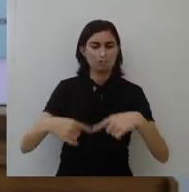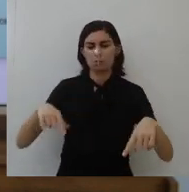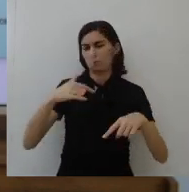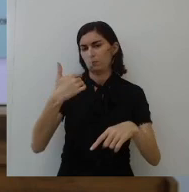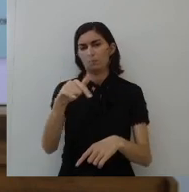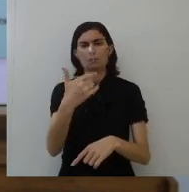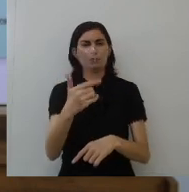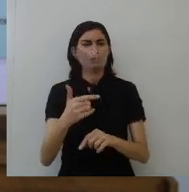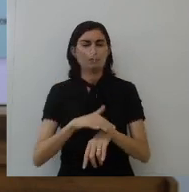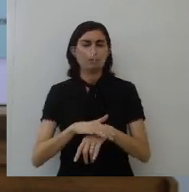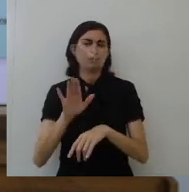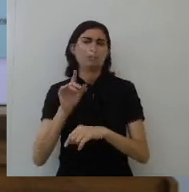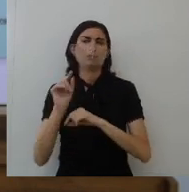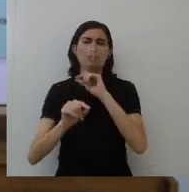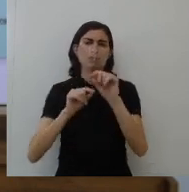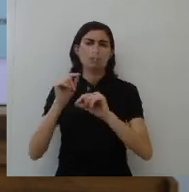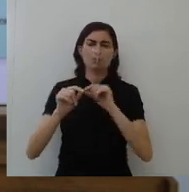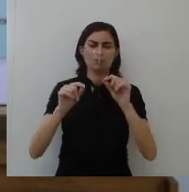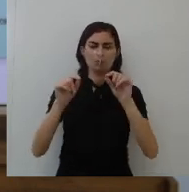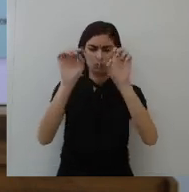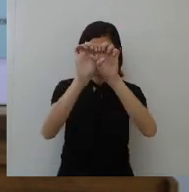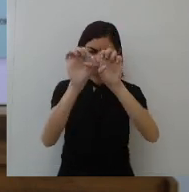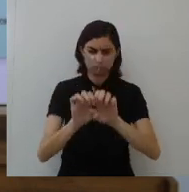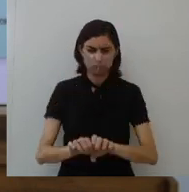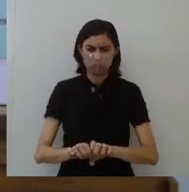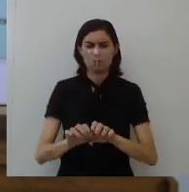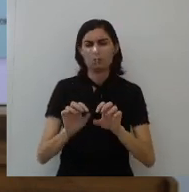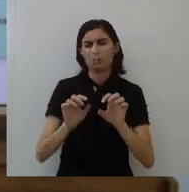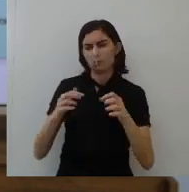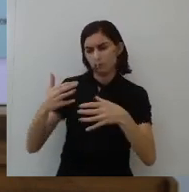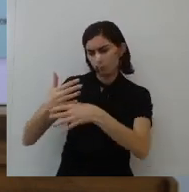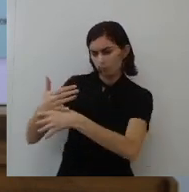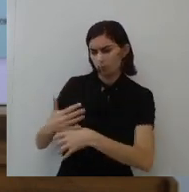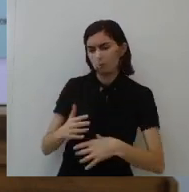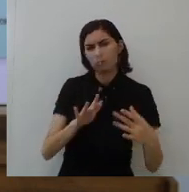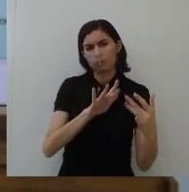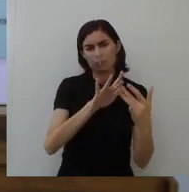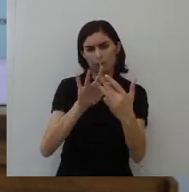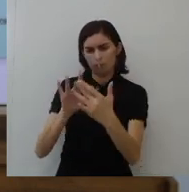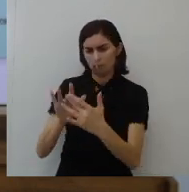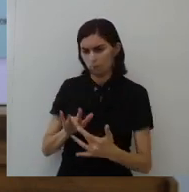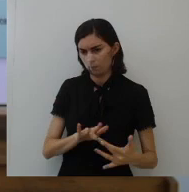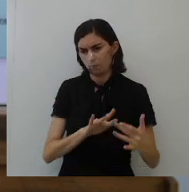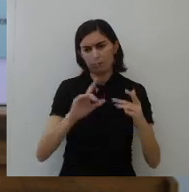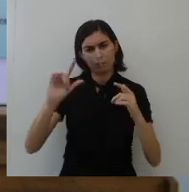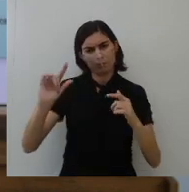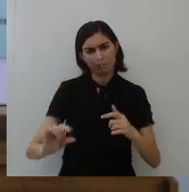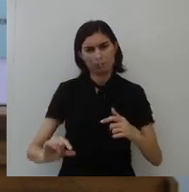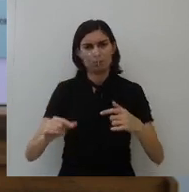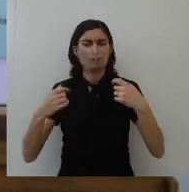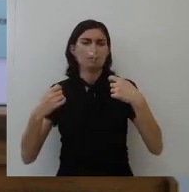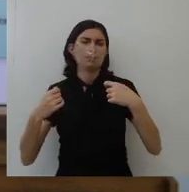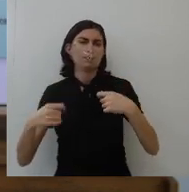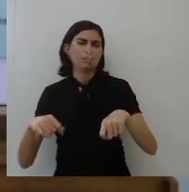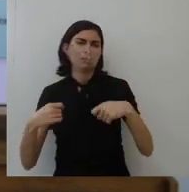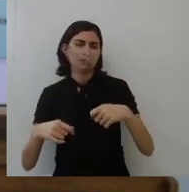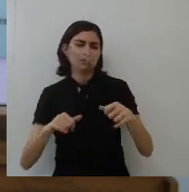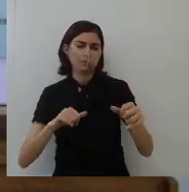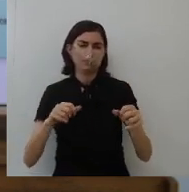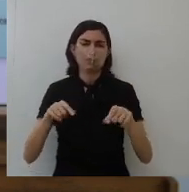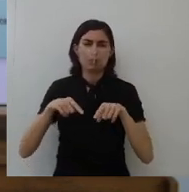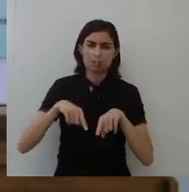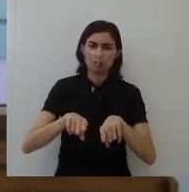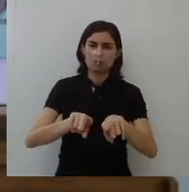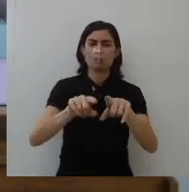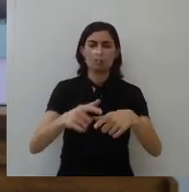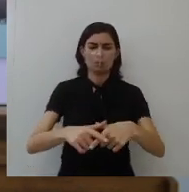temos mais aquele esquema clássico em que as cidades se conectavam da menor necessariamente e simultaneamente para